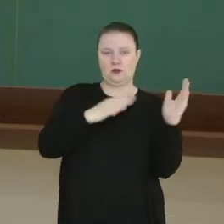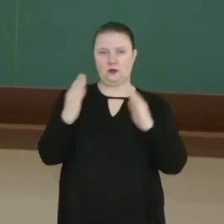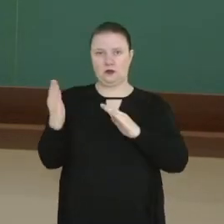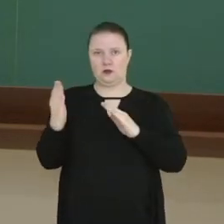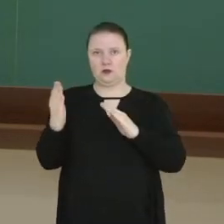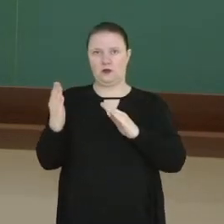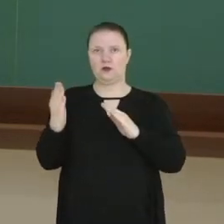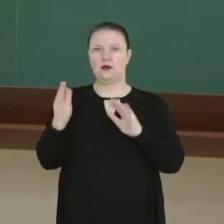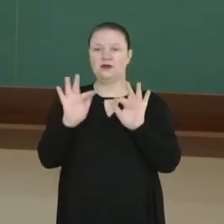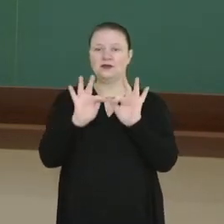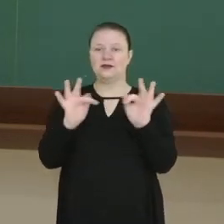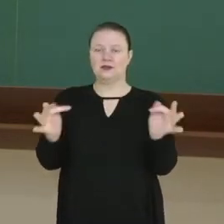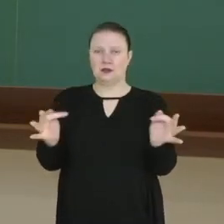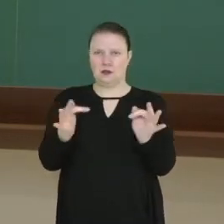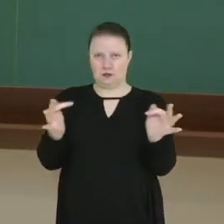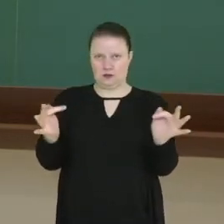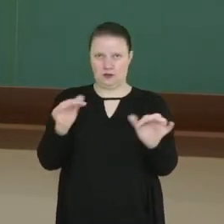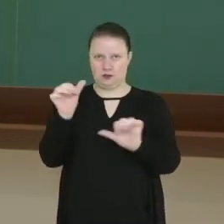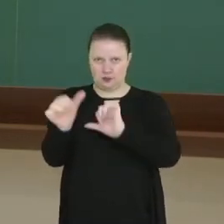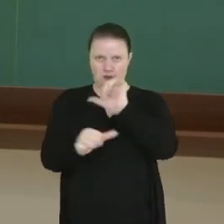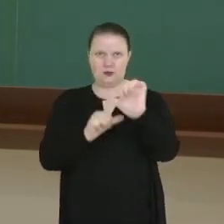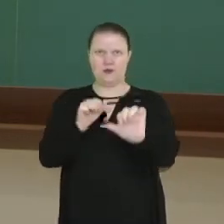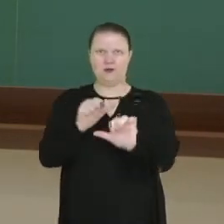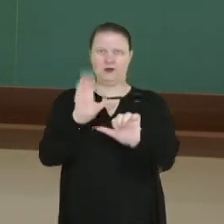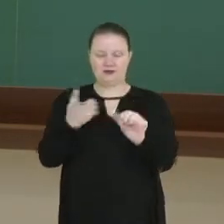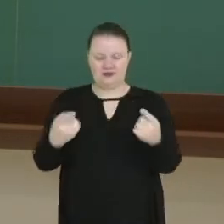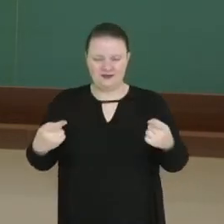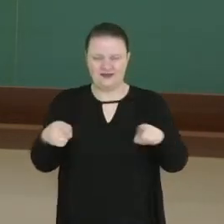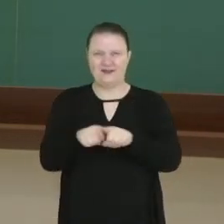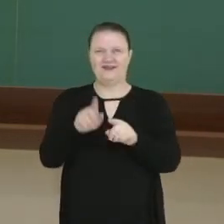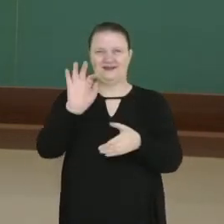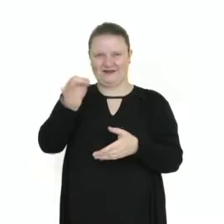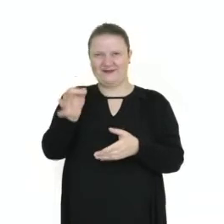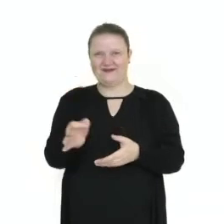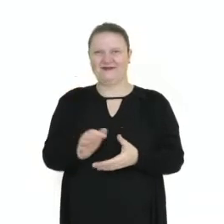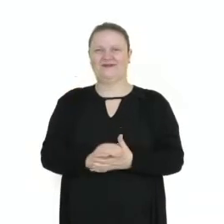período composto para dois períodos simples. Já voltamos.